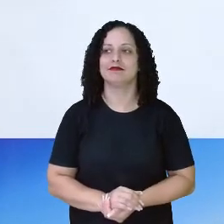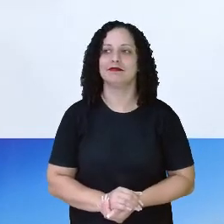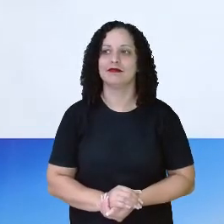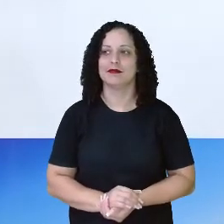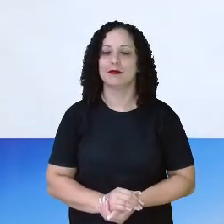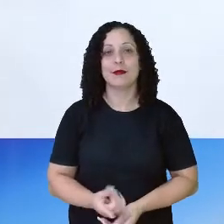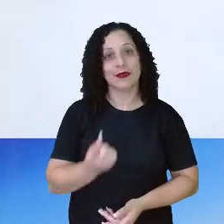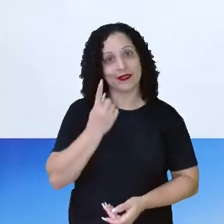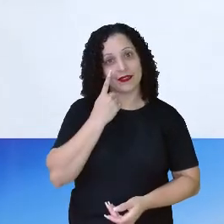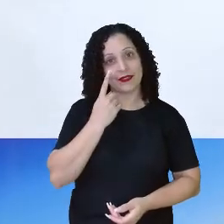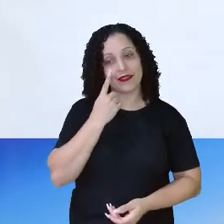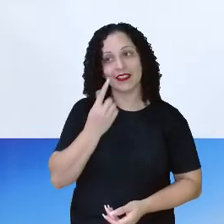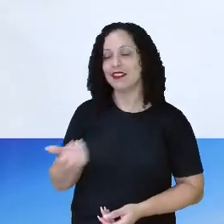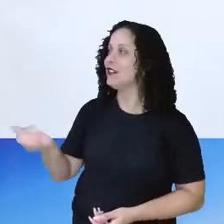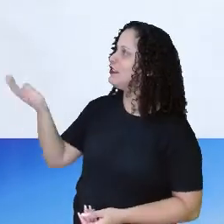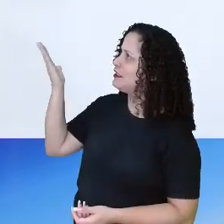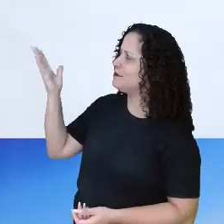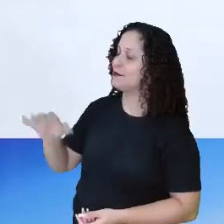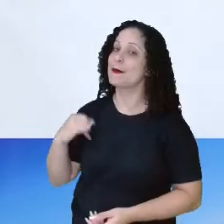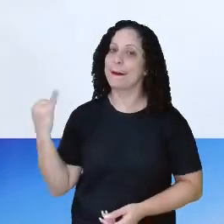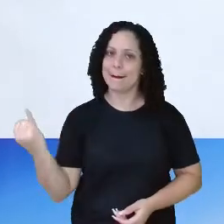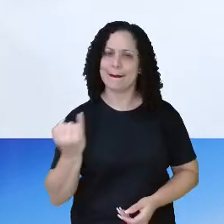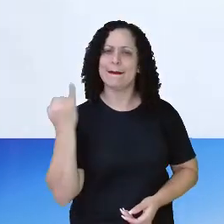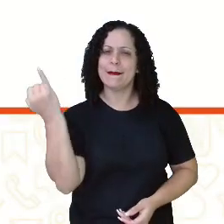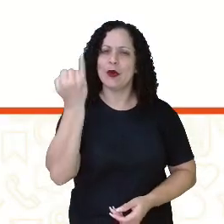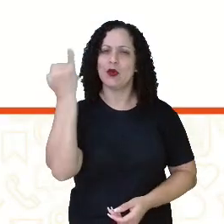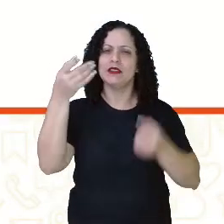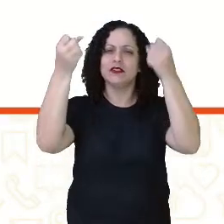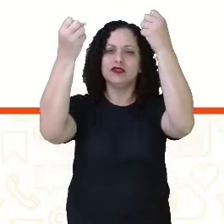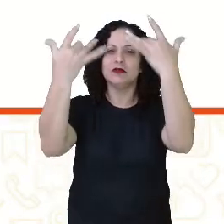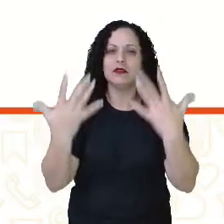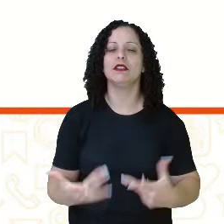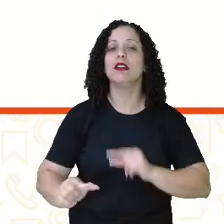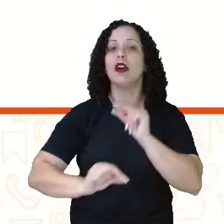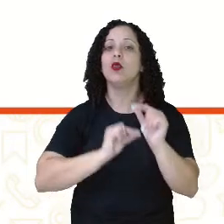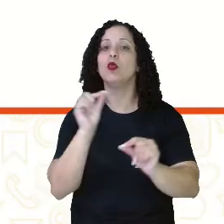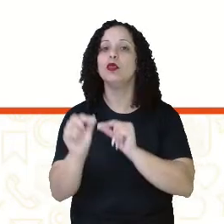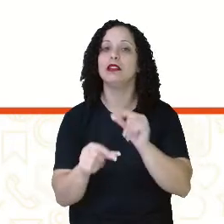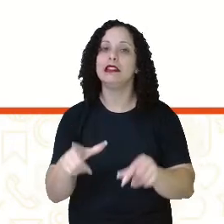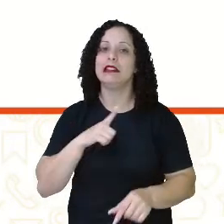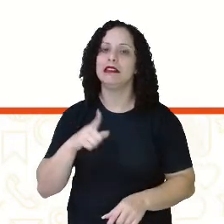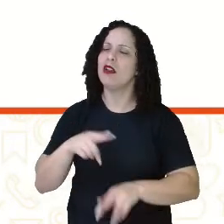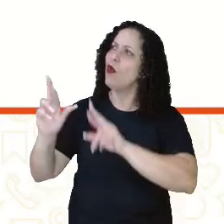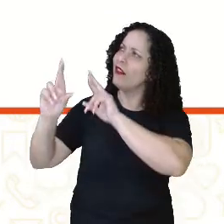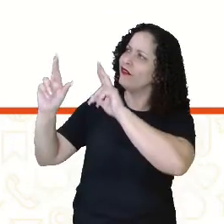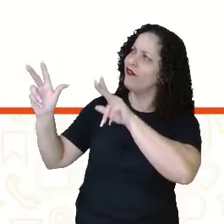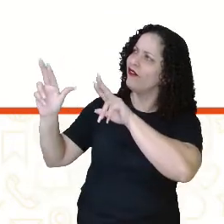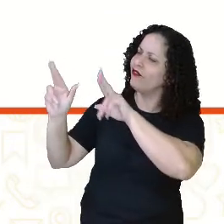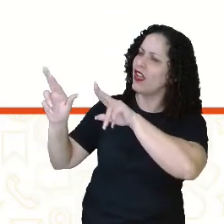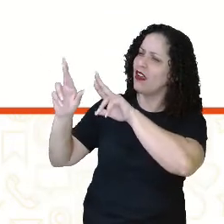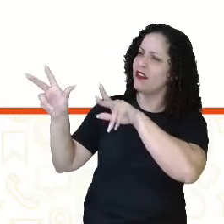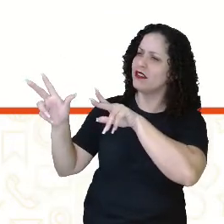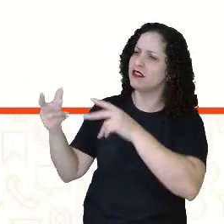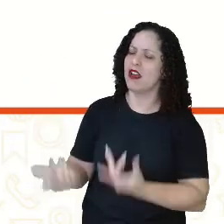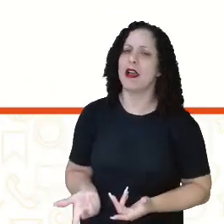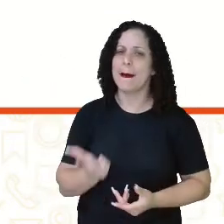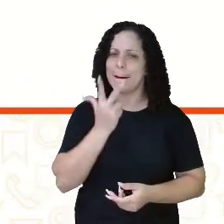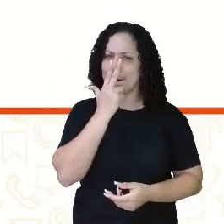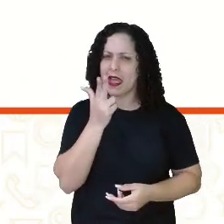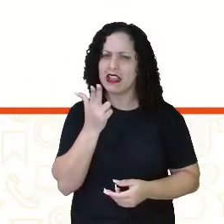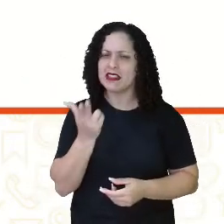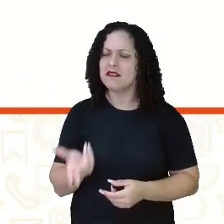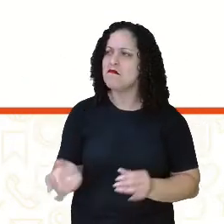Aqui é importante, eu acredito, pontuar uma pequena diferença que parece ser